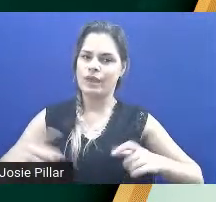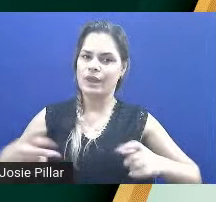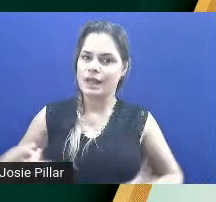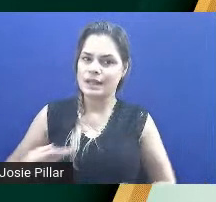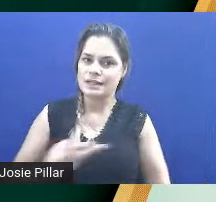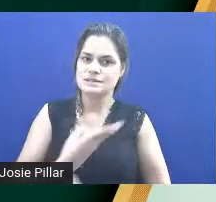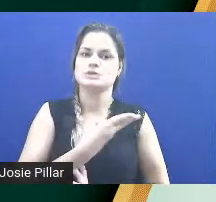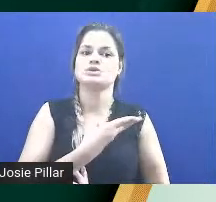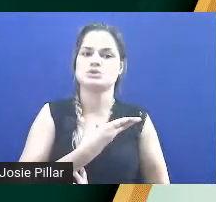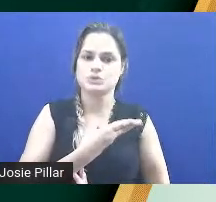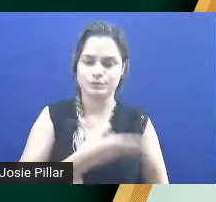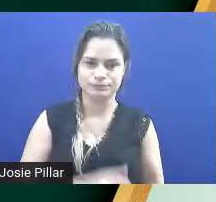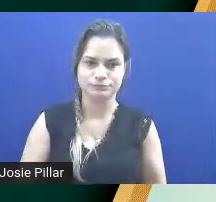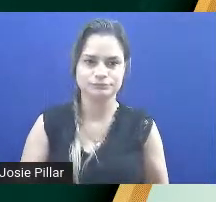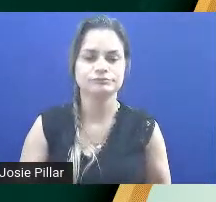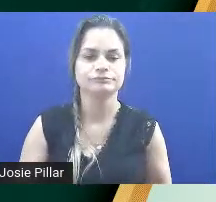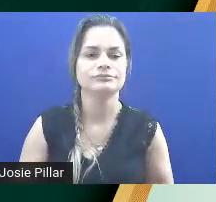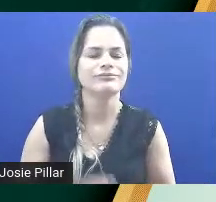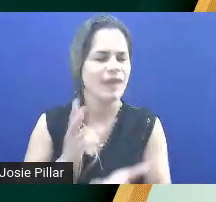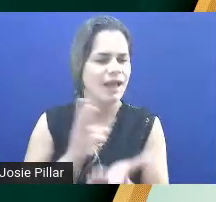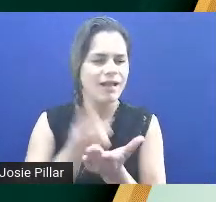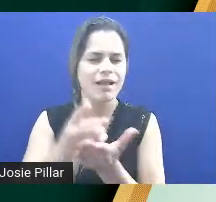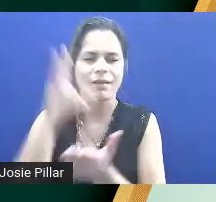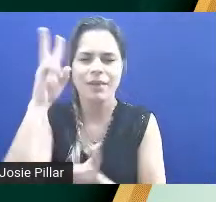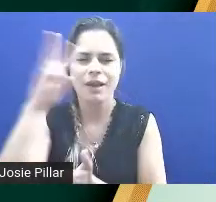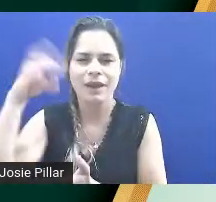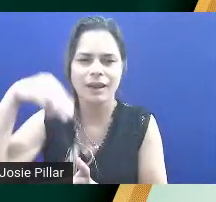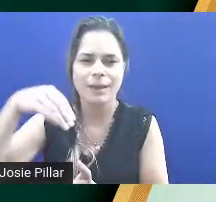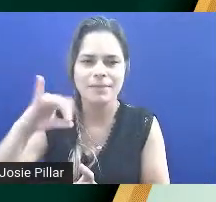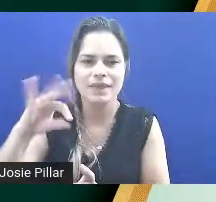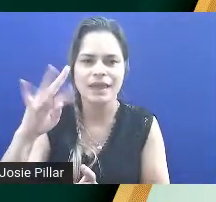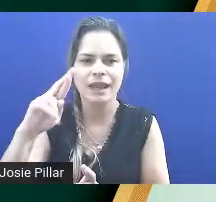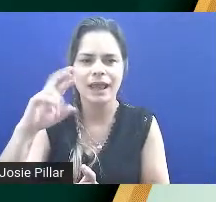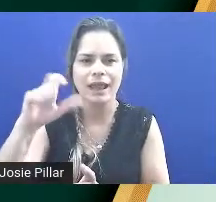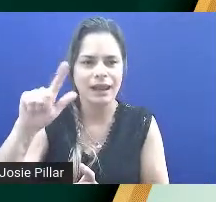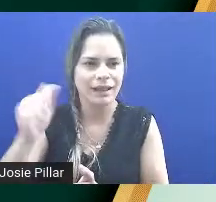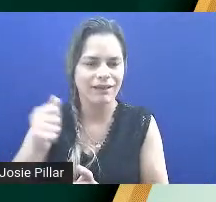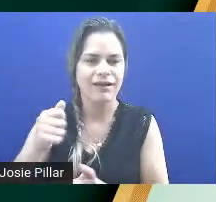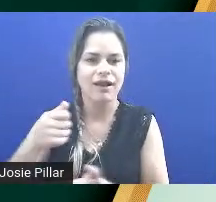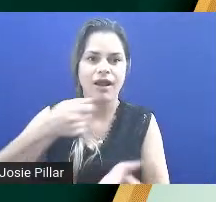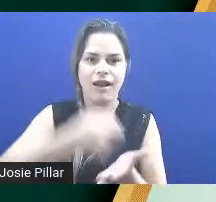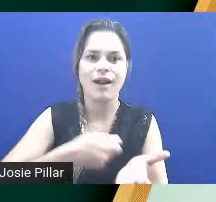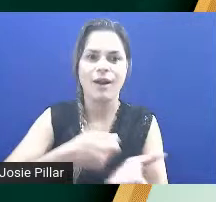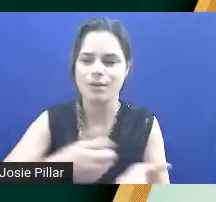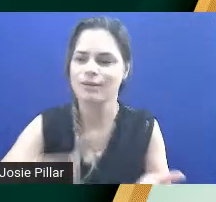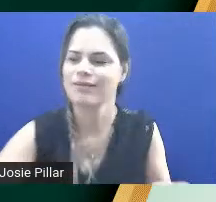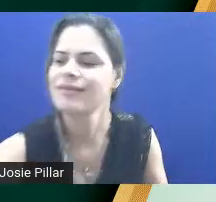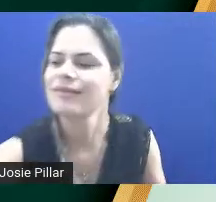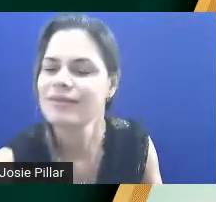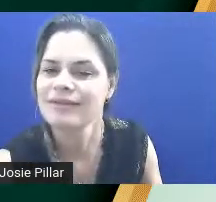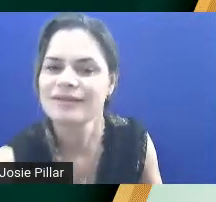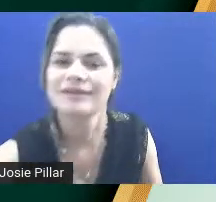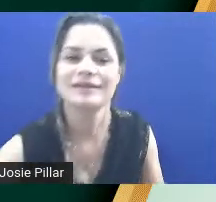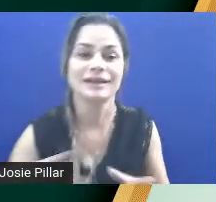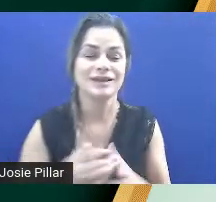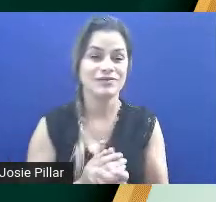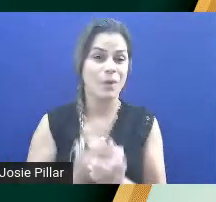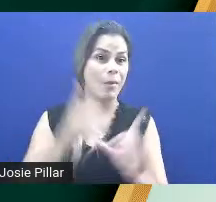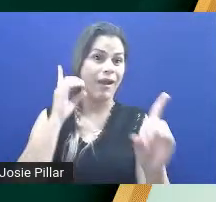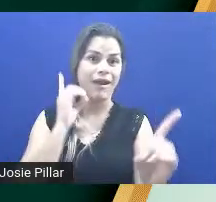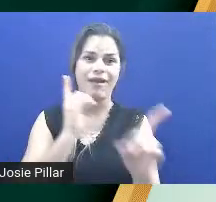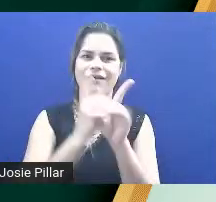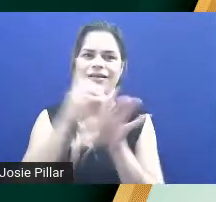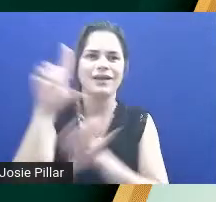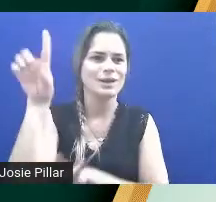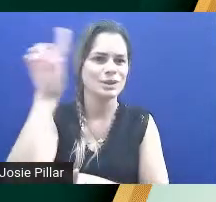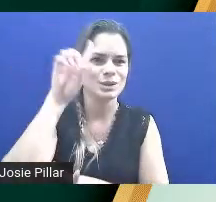deles também. E vamos sempre lembrar da Mirella naqueles momentos de luta ou fuga que iremos nos deparar no dia a dia